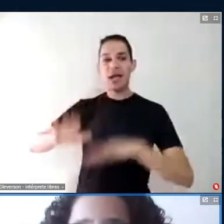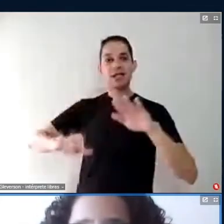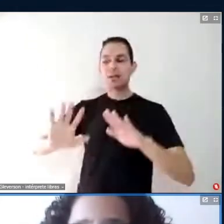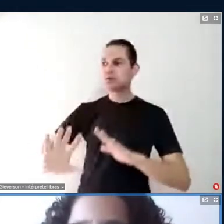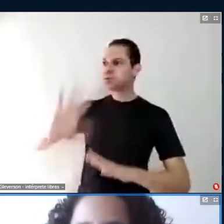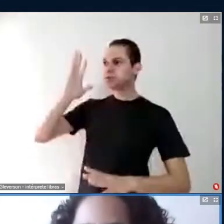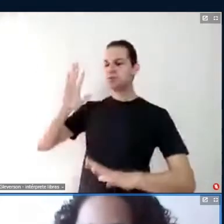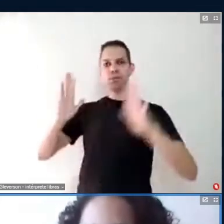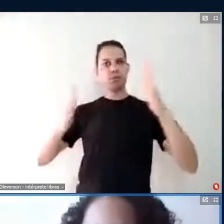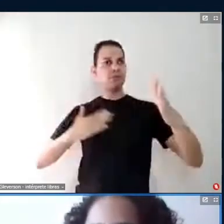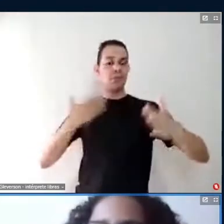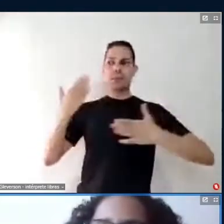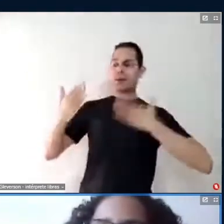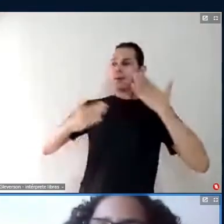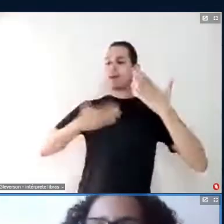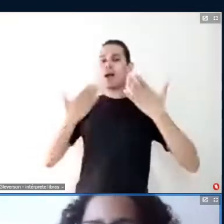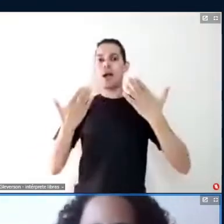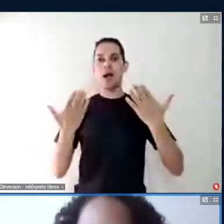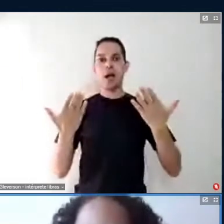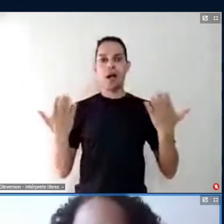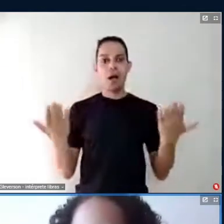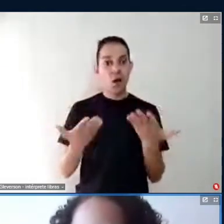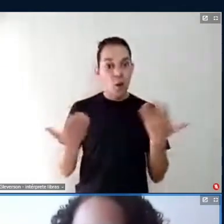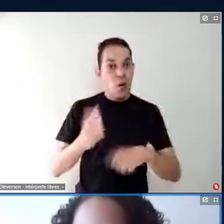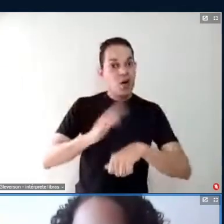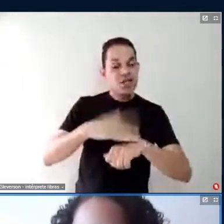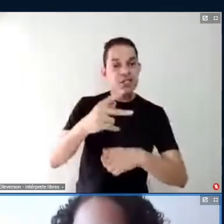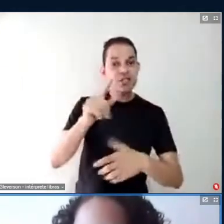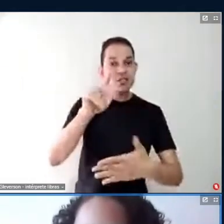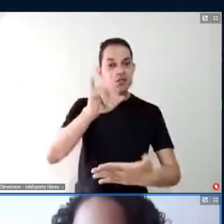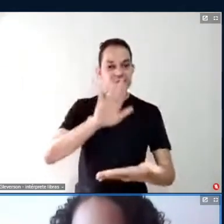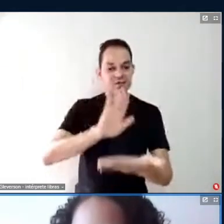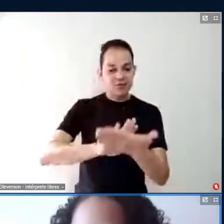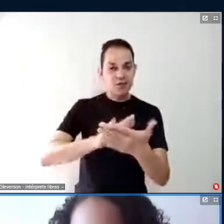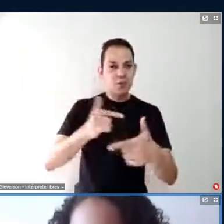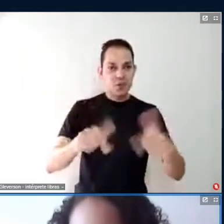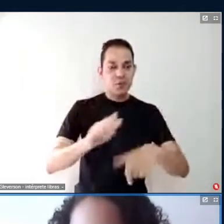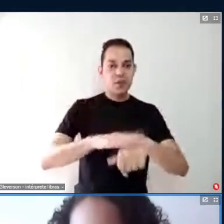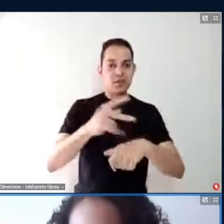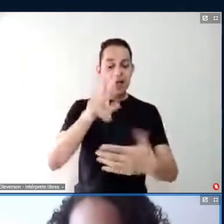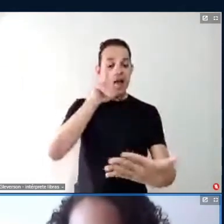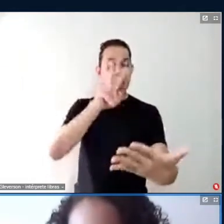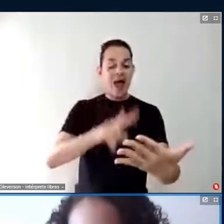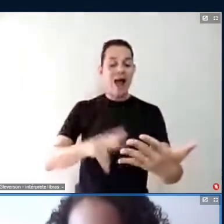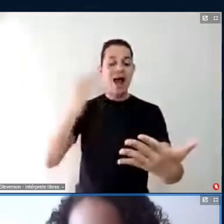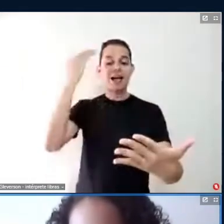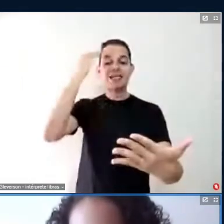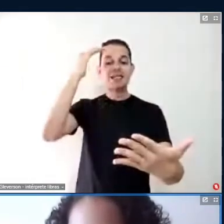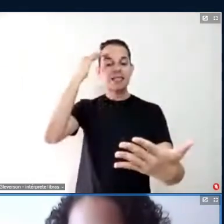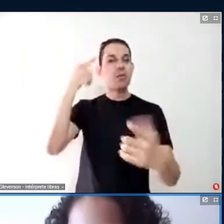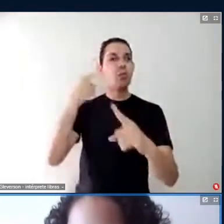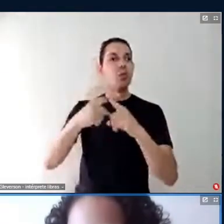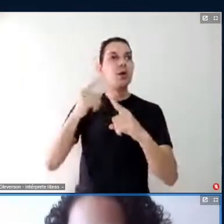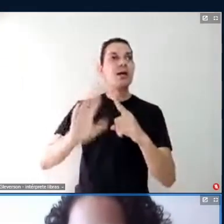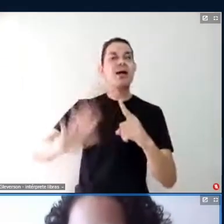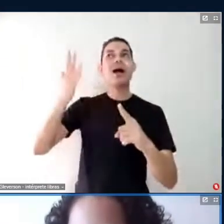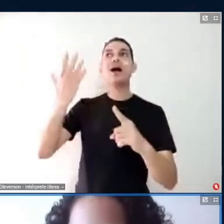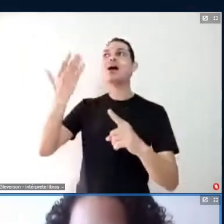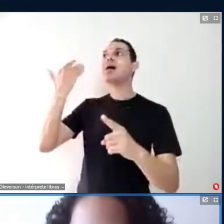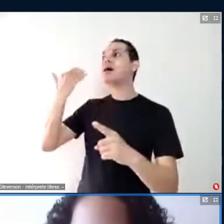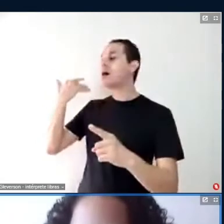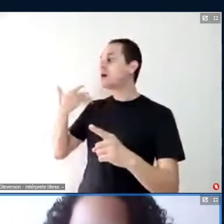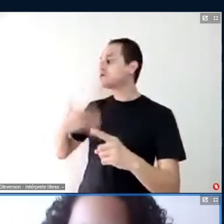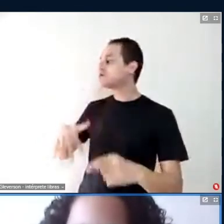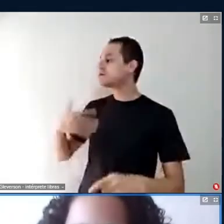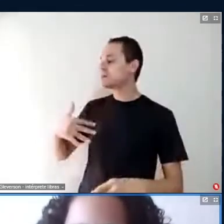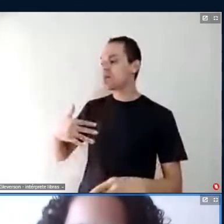que hoje com o teu trabalho me fez permitir entender por que aquelas situações aconteciam. Então, isso sim, acho que é